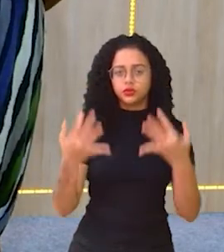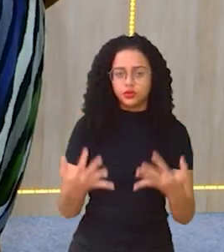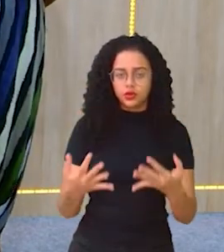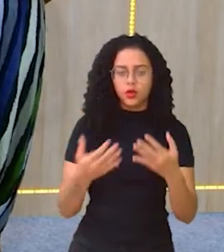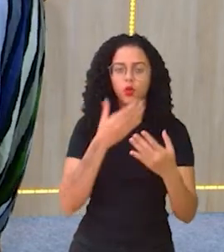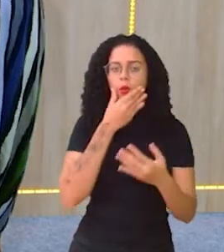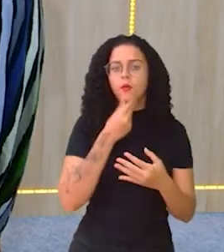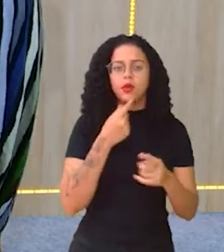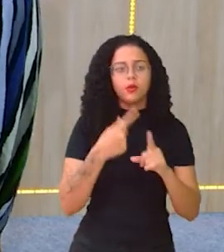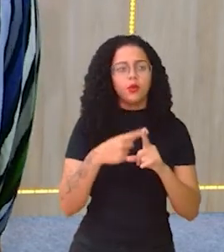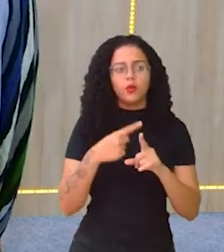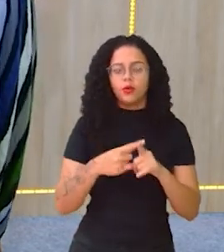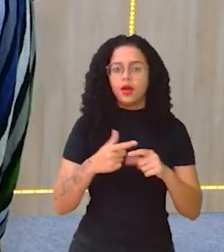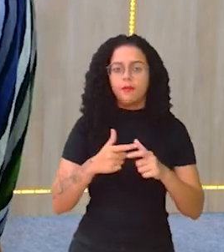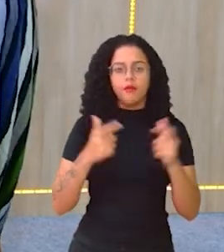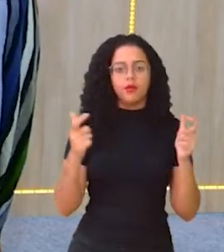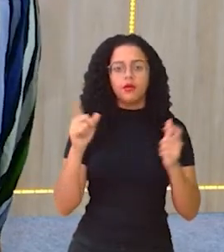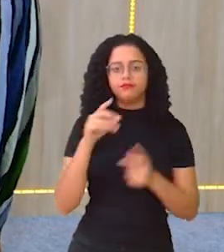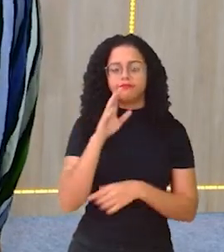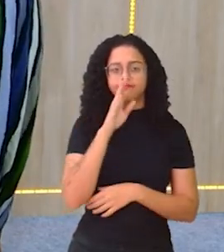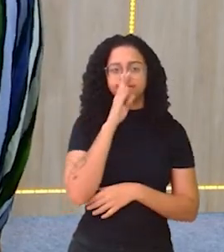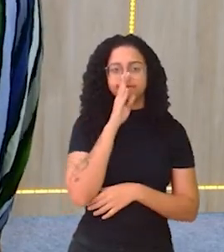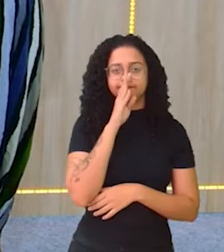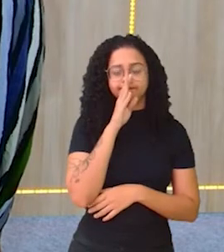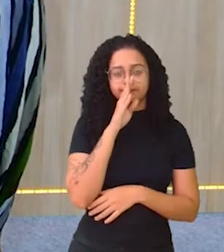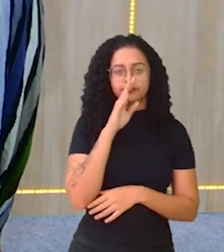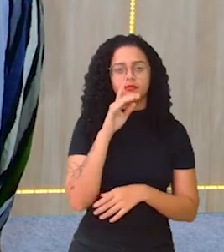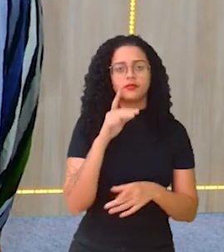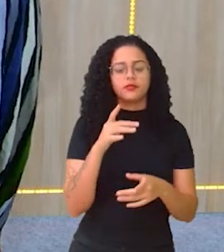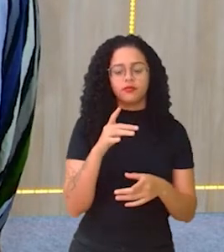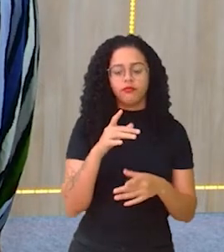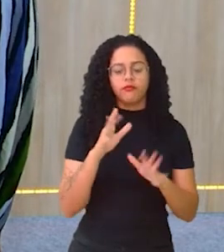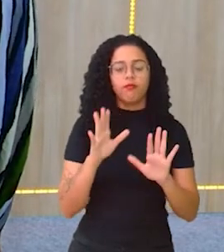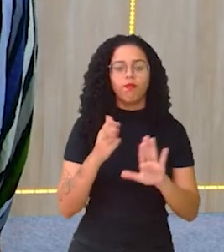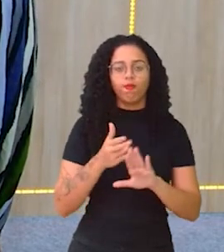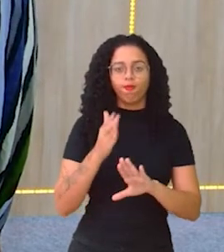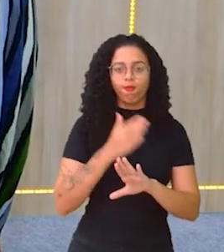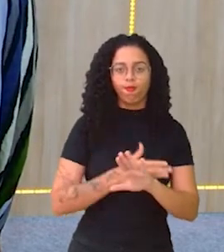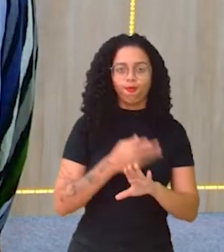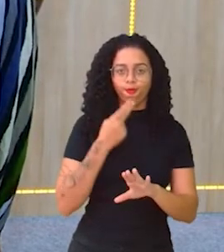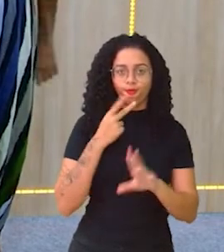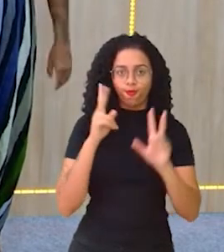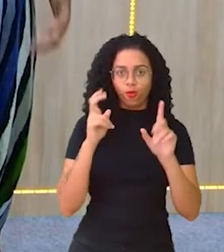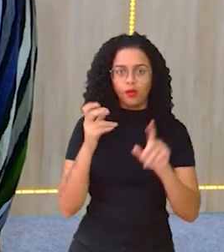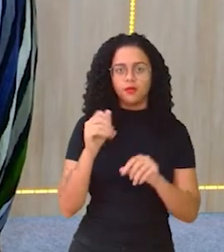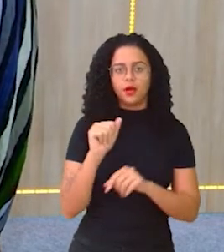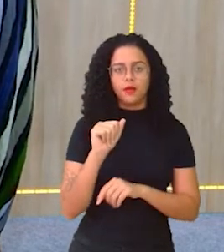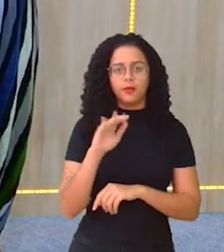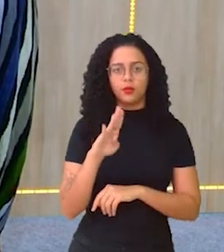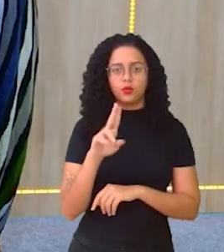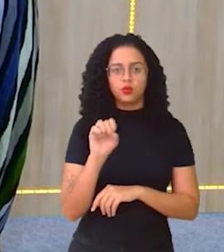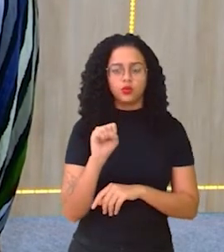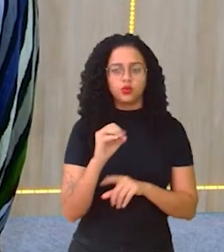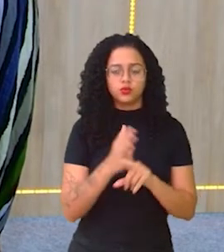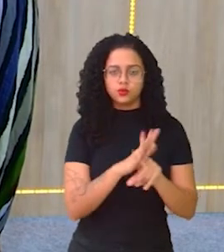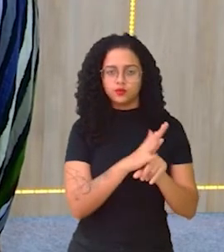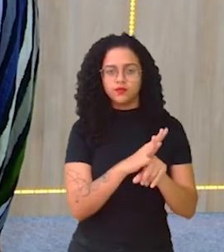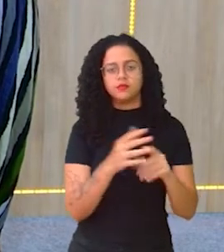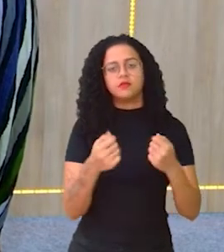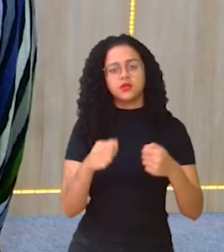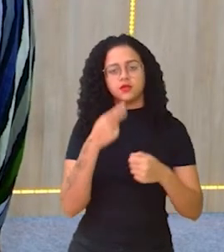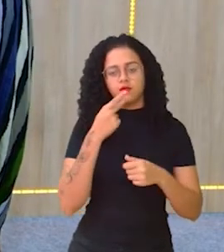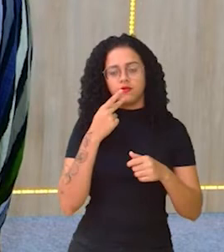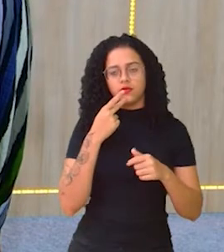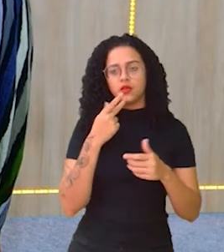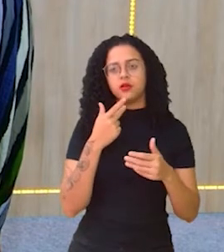né? Exatamente. É muito idealizado, como você falou. Mas antes de falar de abuso, a gente tem que falar também dessa